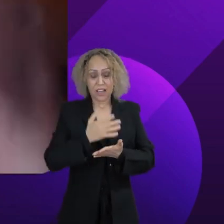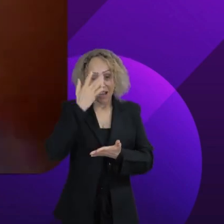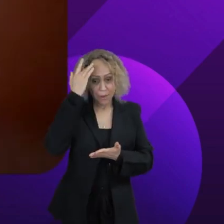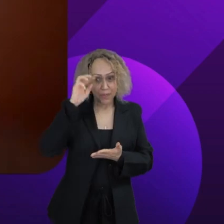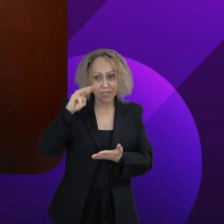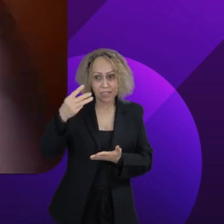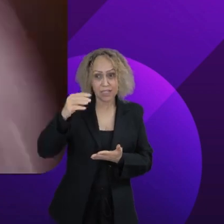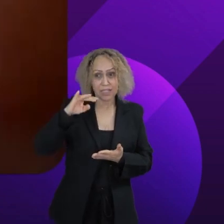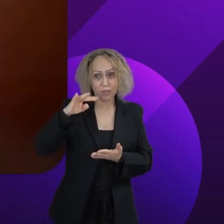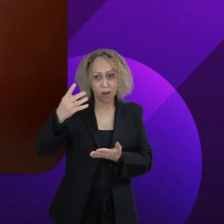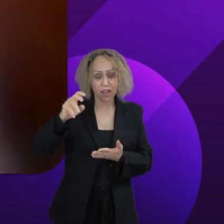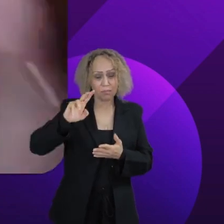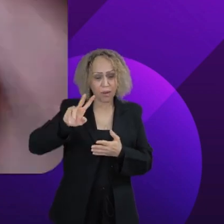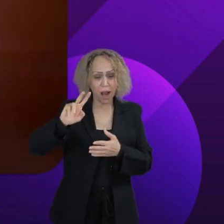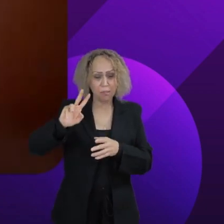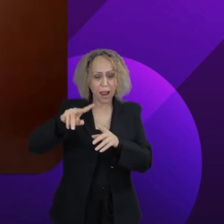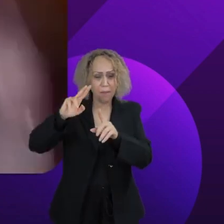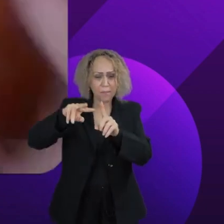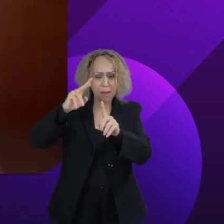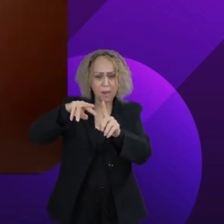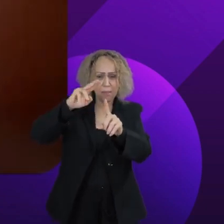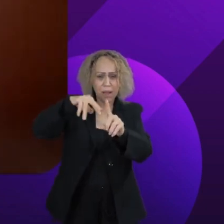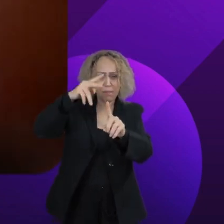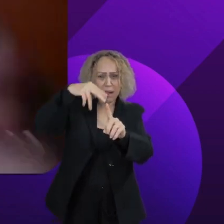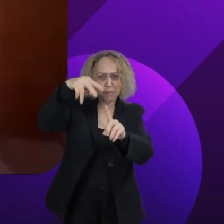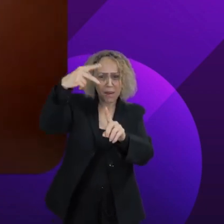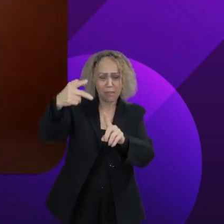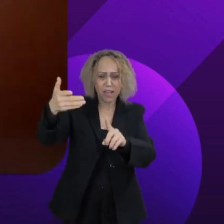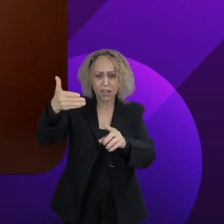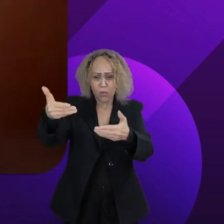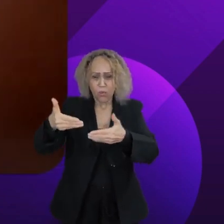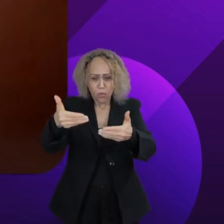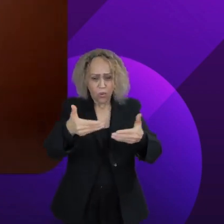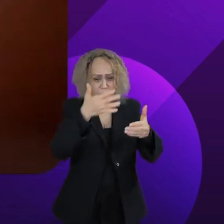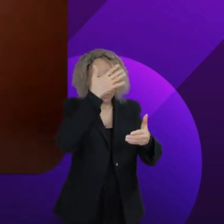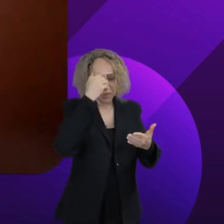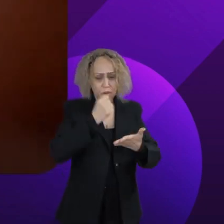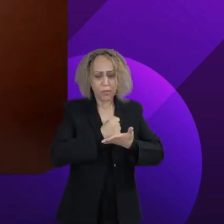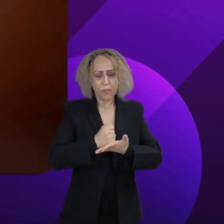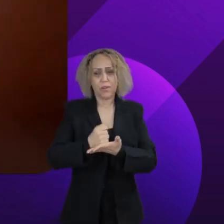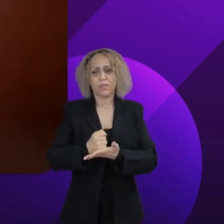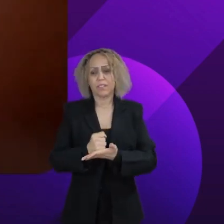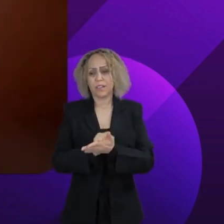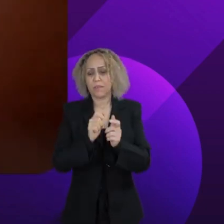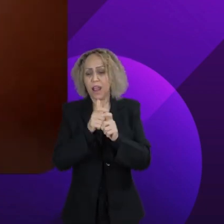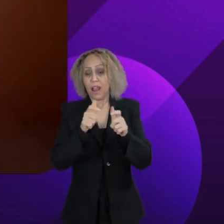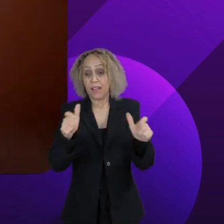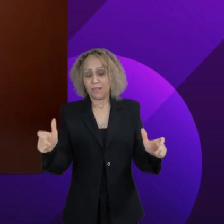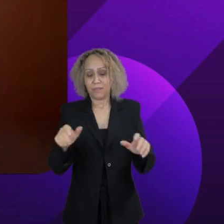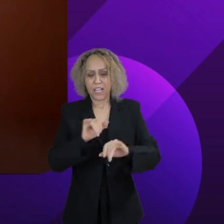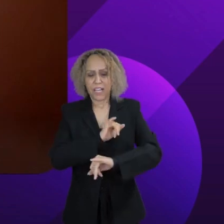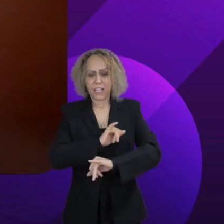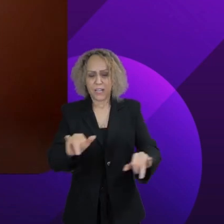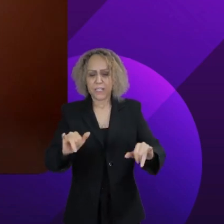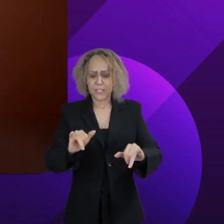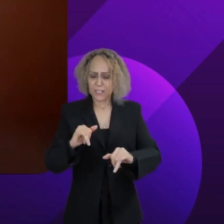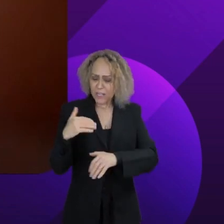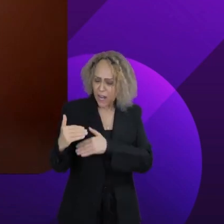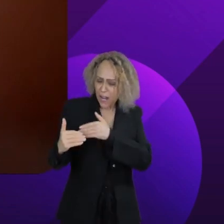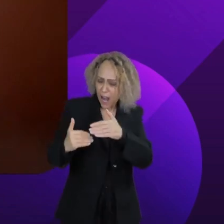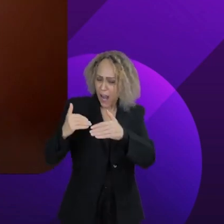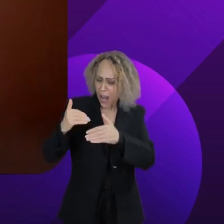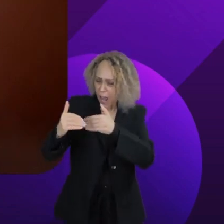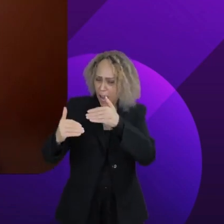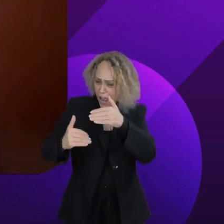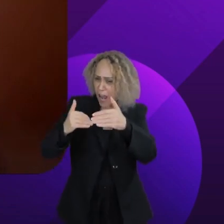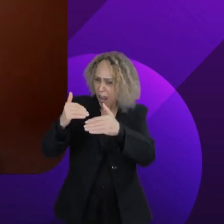é 4 depois de amanhã, e você vai sempre numa crescente para que a campanha tenha ritmo, para que a campanha